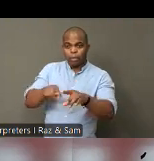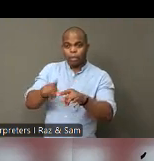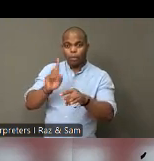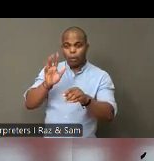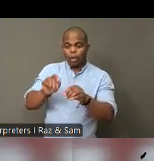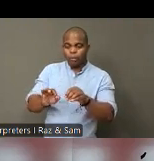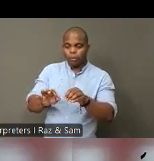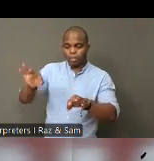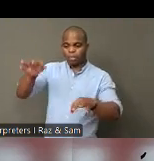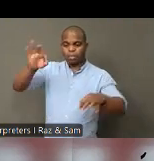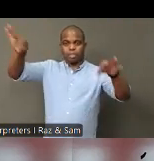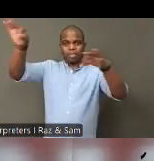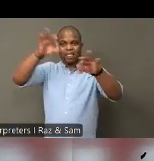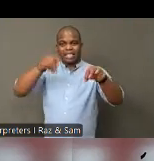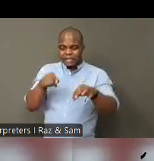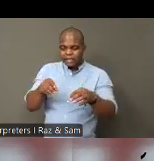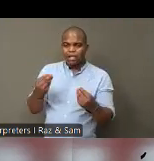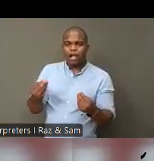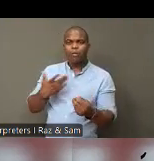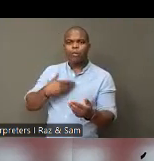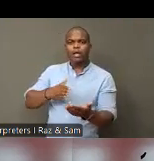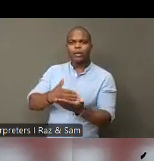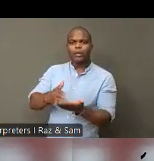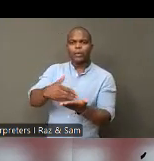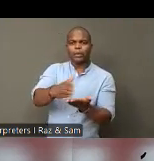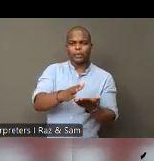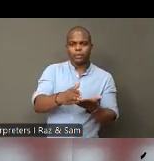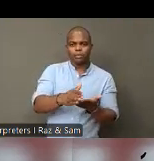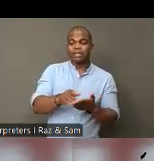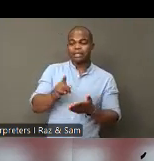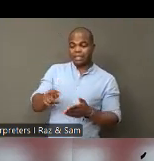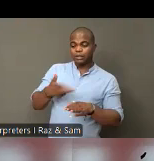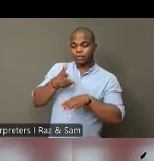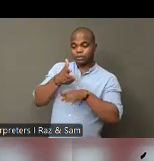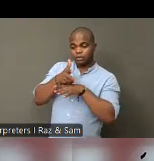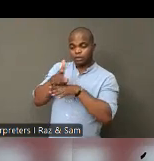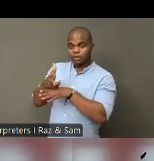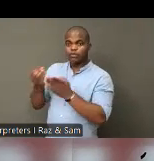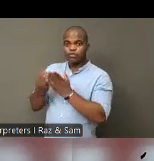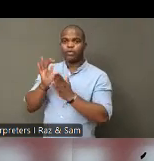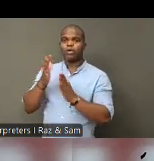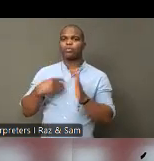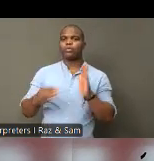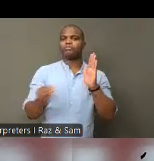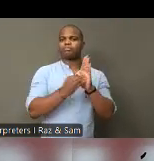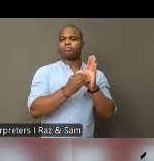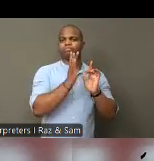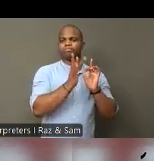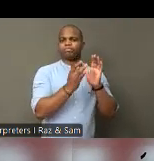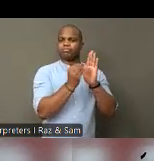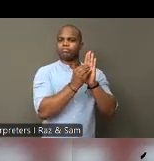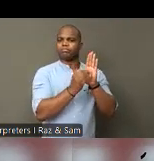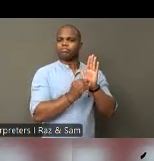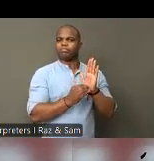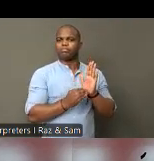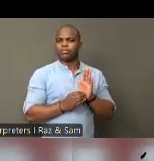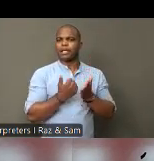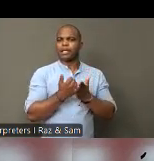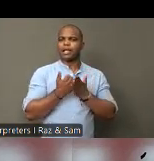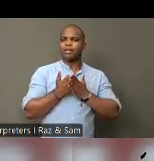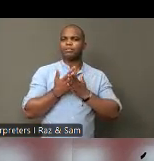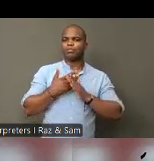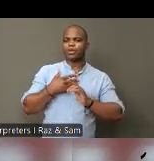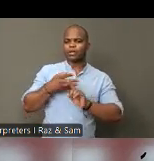trazer para um site especial que criamos para nós podermos ver onde é que as larvas estão concentradas e então ter uma abordagem